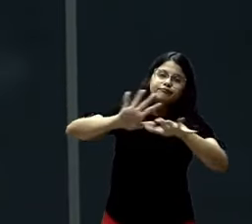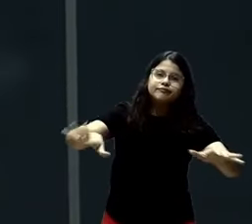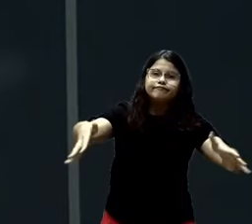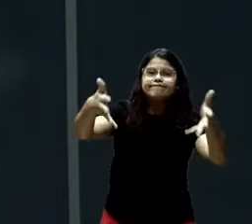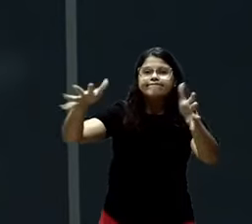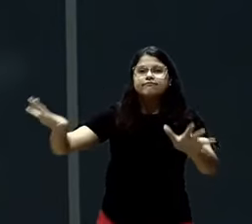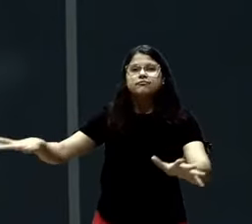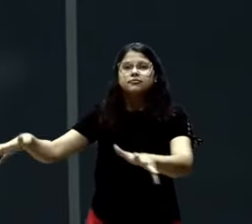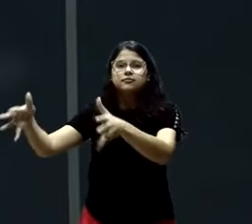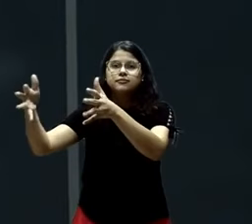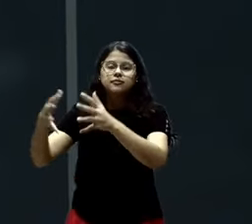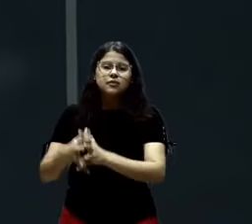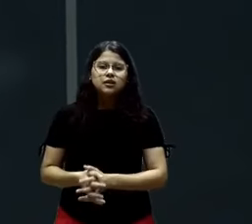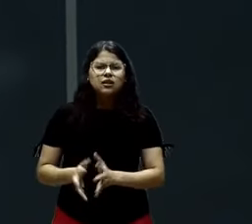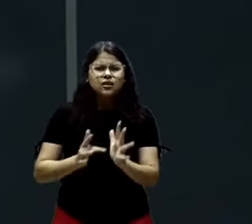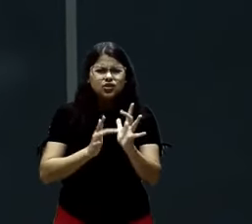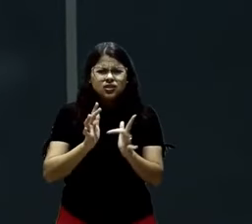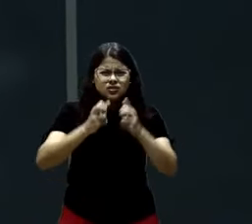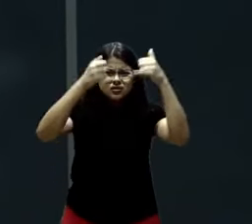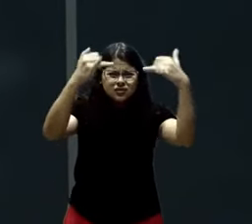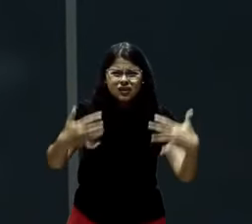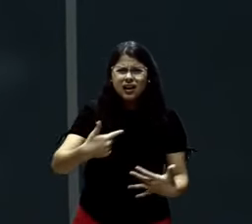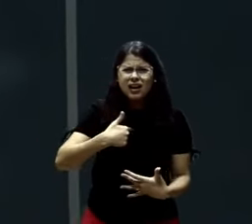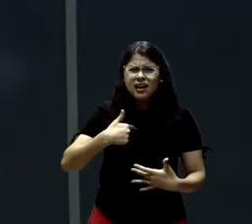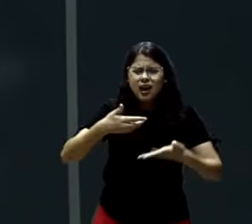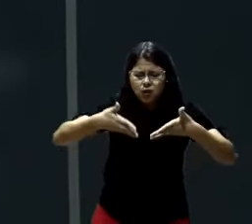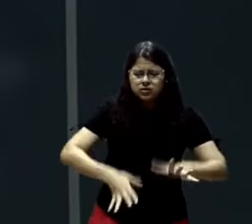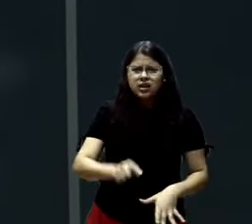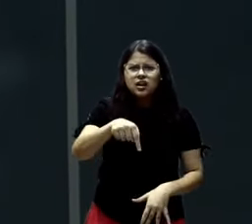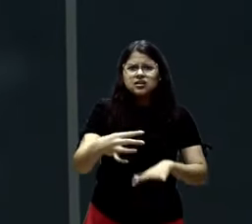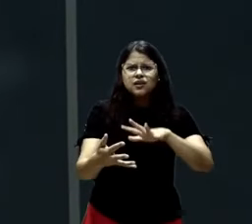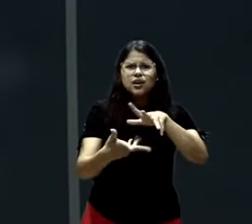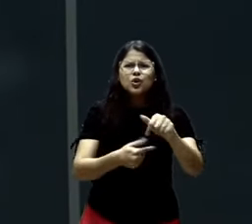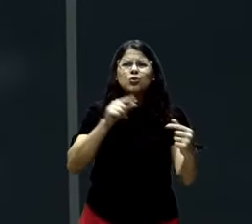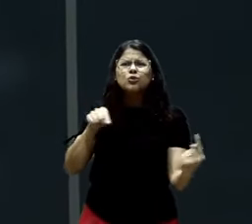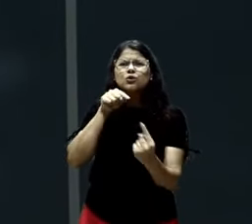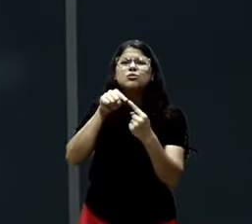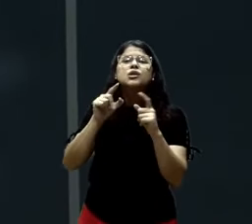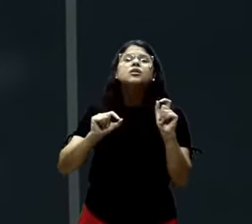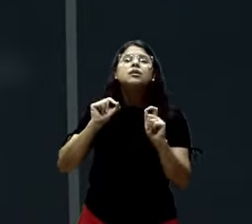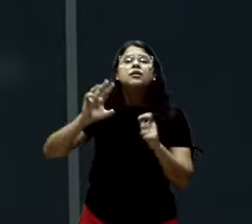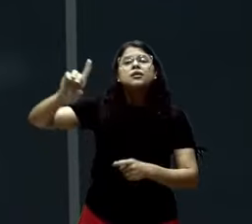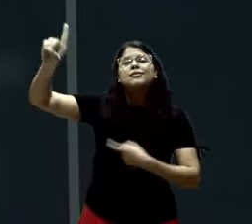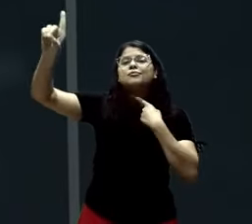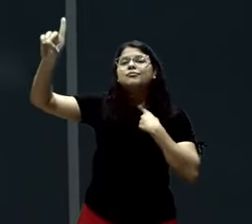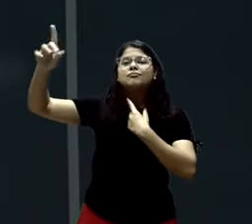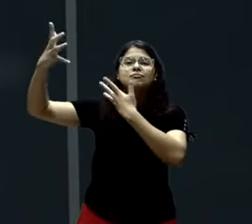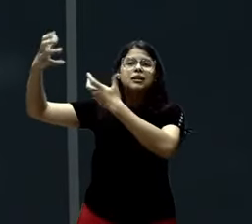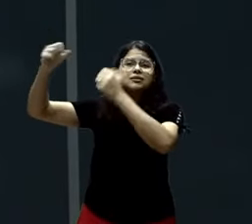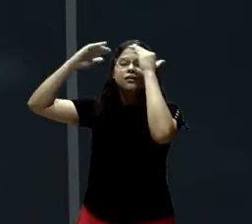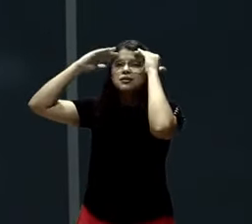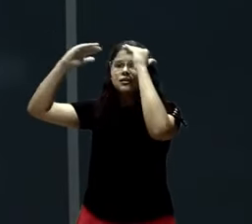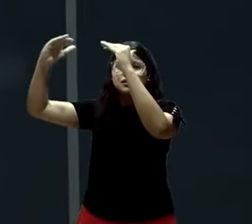Jesus está dizendo: eu só vim para isso, para fazer a vontade de Deus. E nós temos que aprender